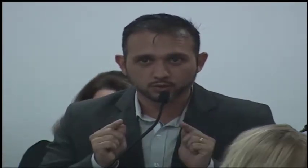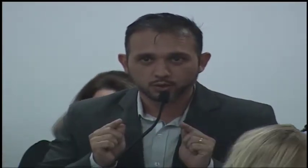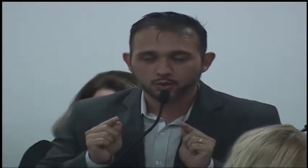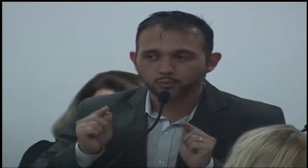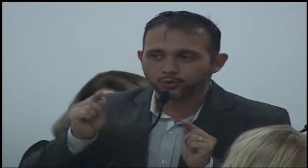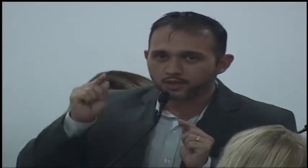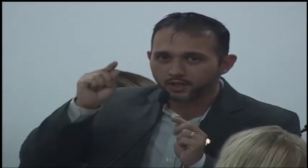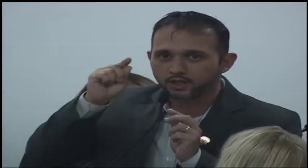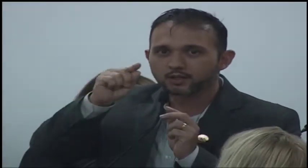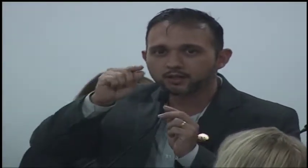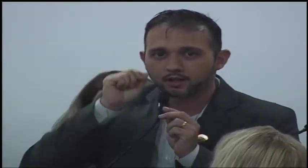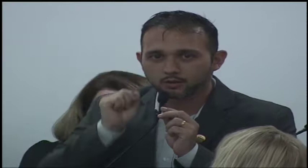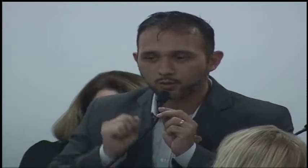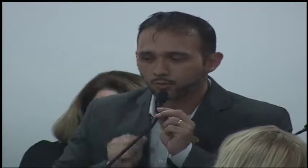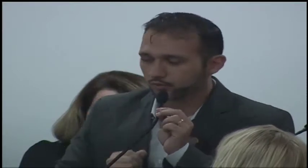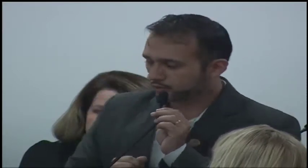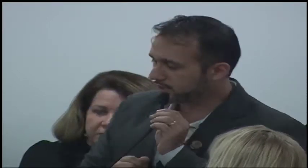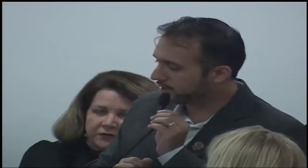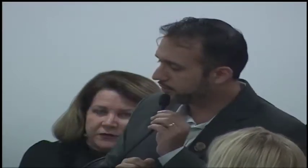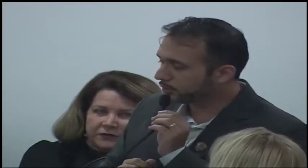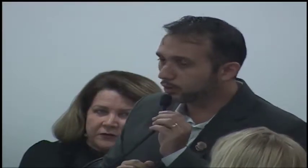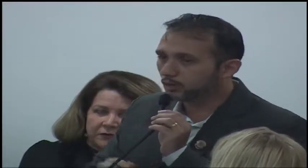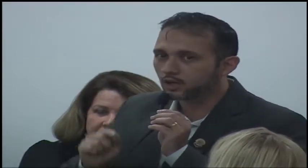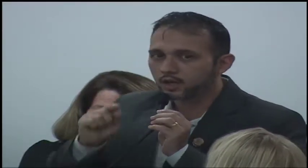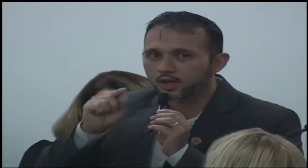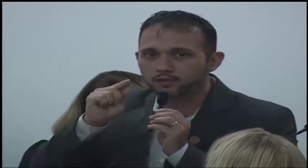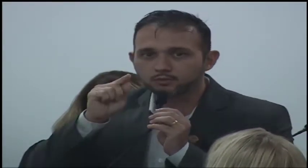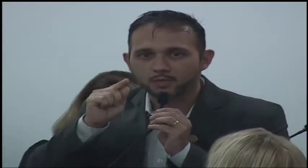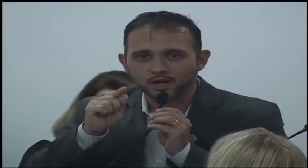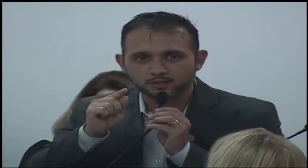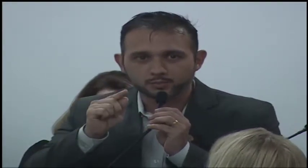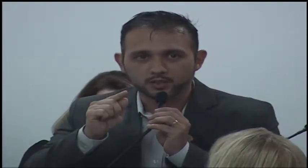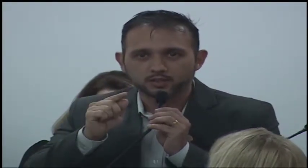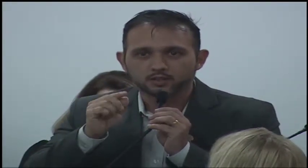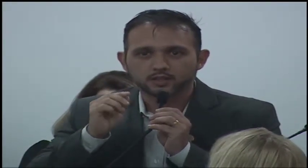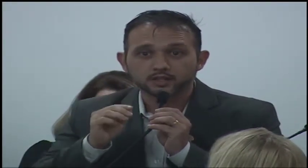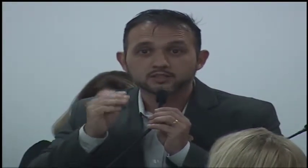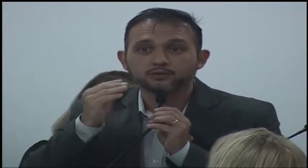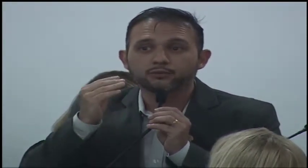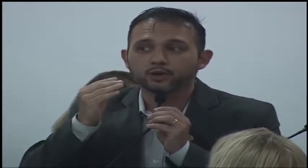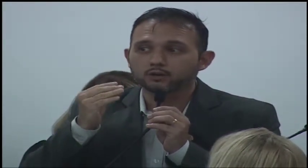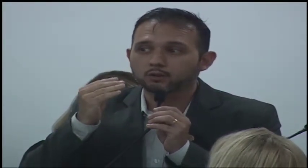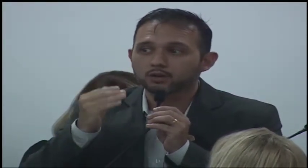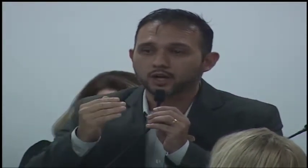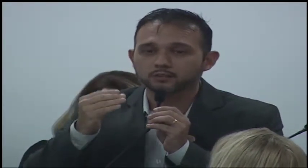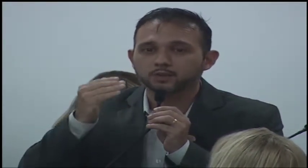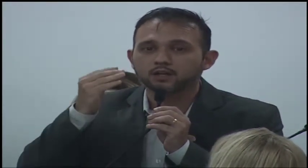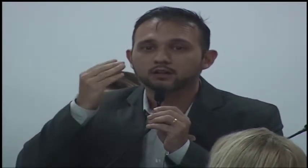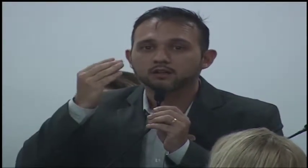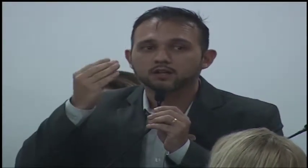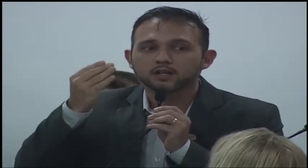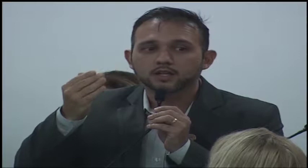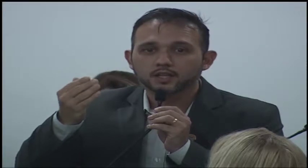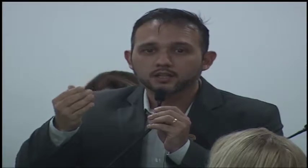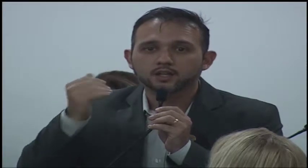ouvidos, porque, como você já falou, lá no MASP, né, já foi colocada